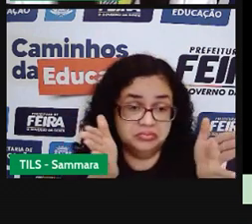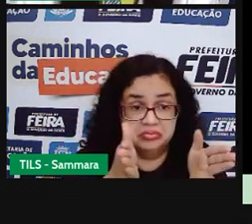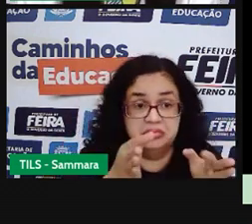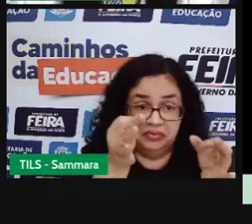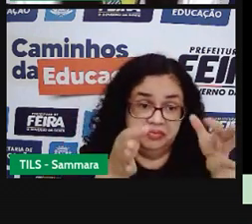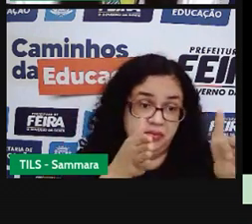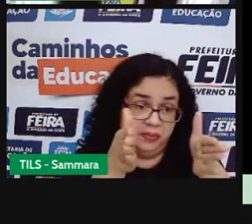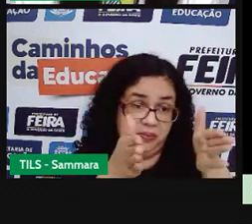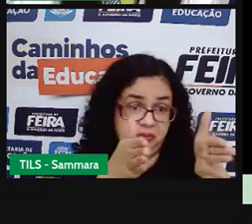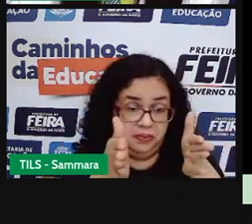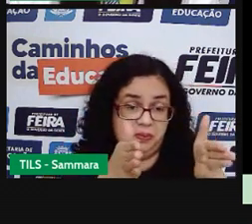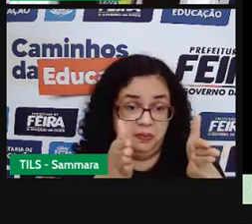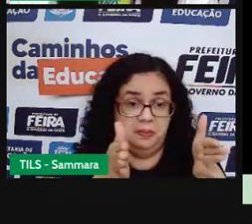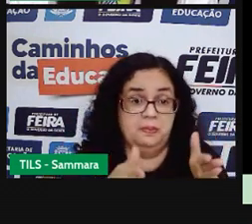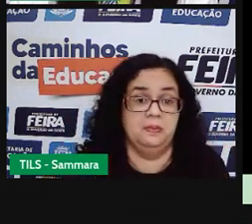que a gente vai fazer de cada objeto